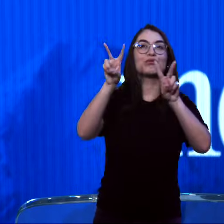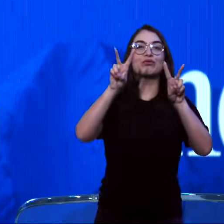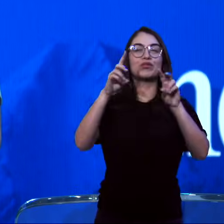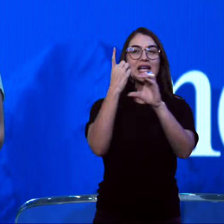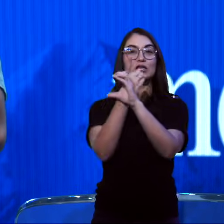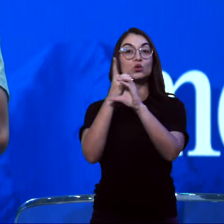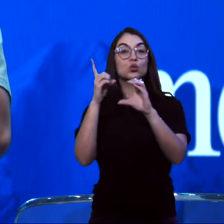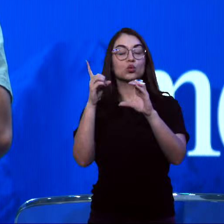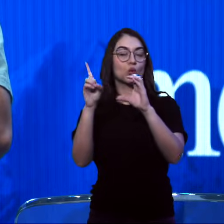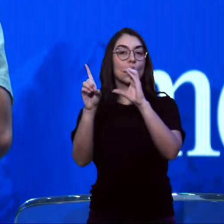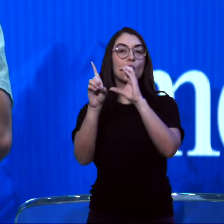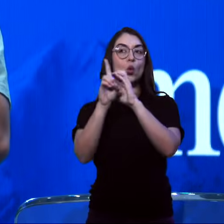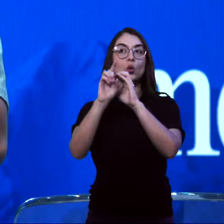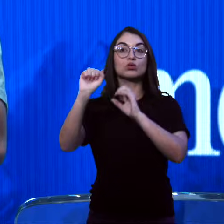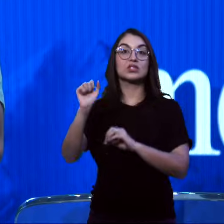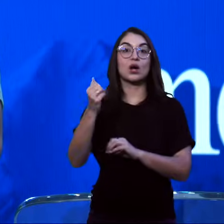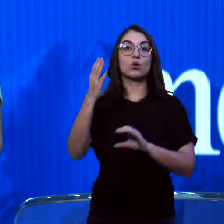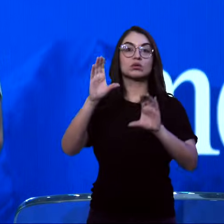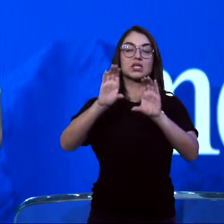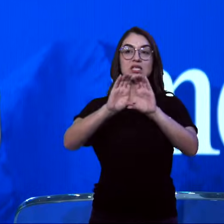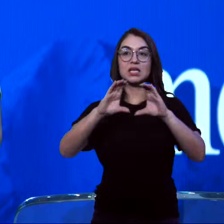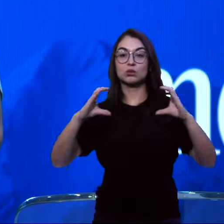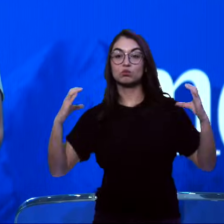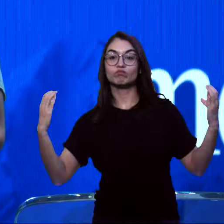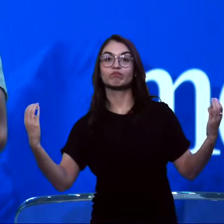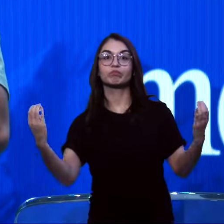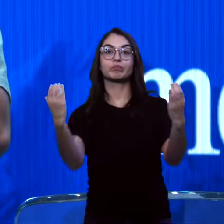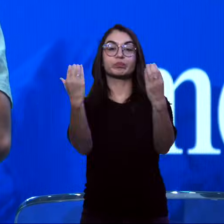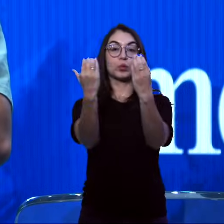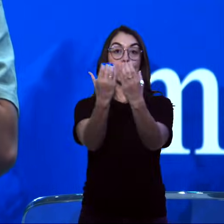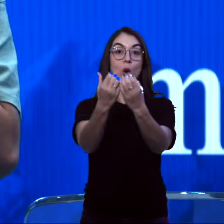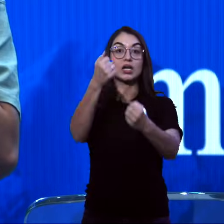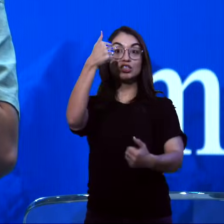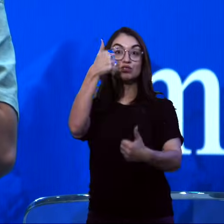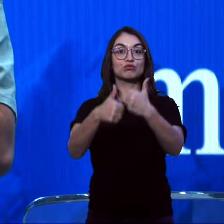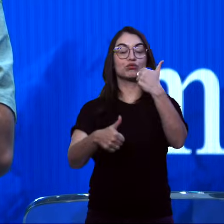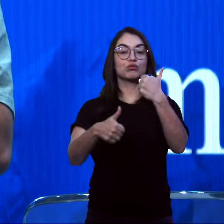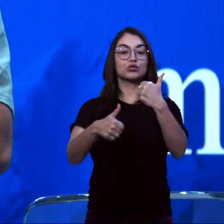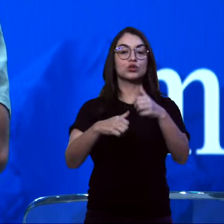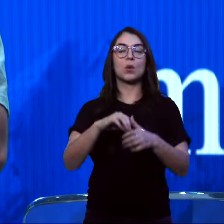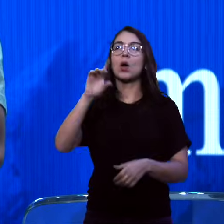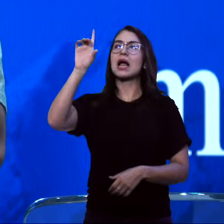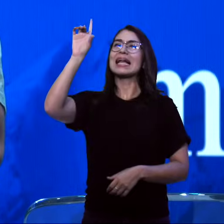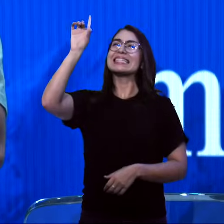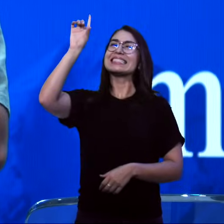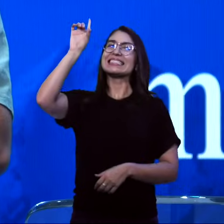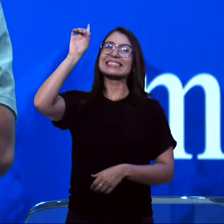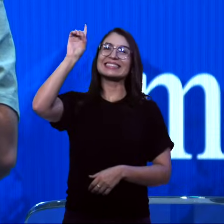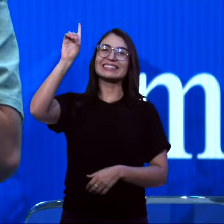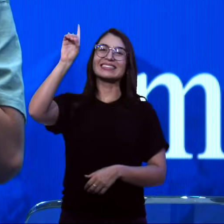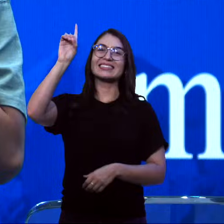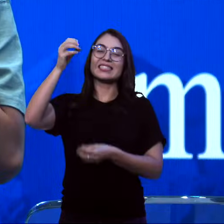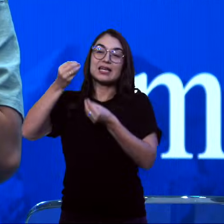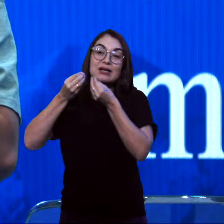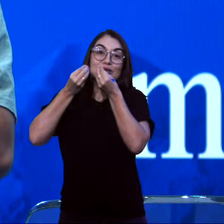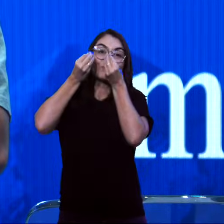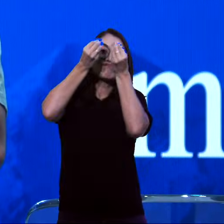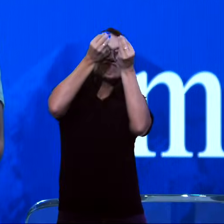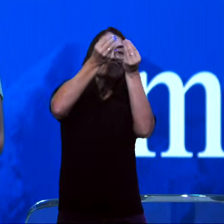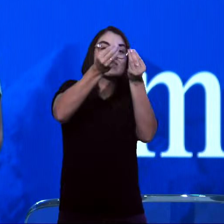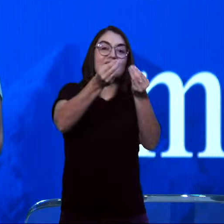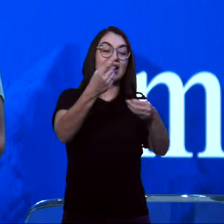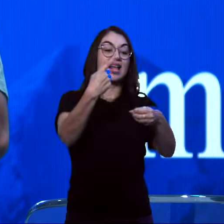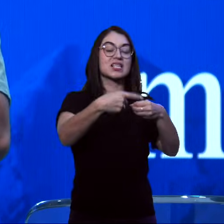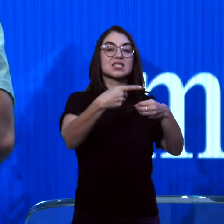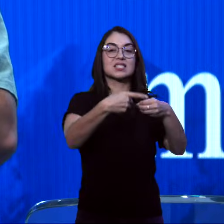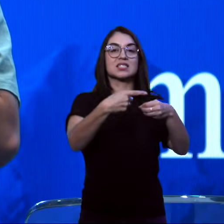aqui, eu estou vendo unidade na cidade, eu estou vendo Deus entregando a chave da juventude da nossa cidade nas mãos